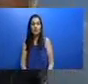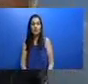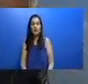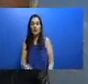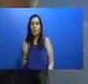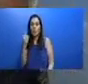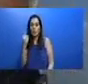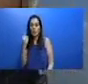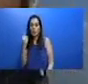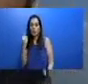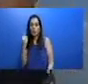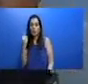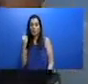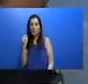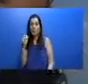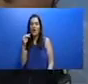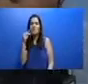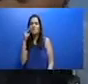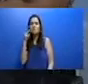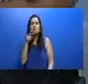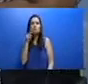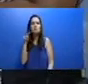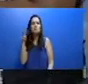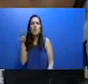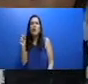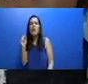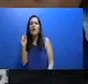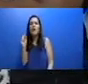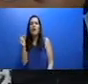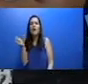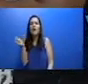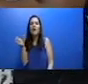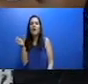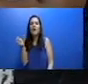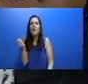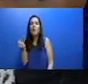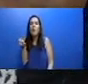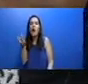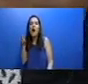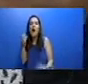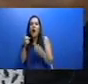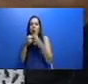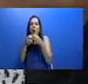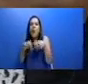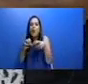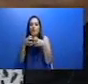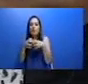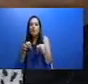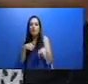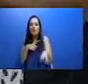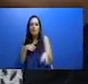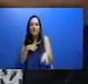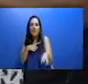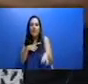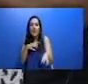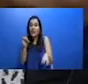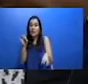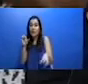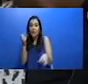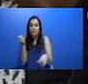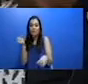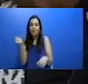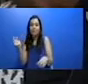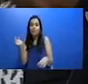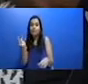ler? 1. Indique em dúzias a quantidade de ovos de cada embalagem. Então, é fácil, é só contar.